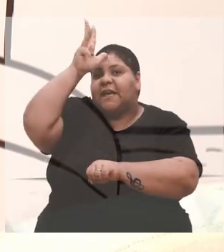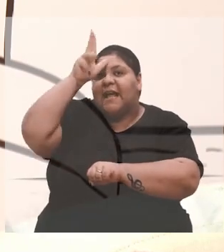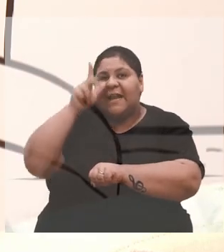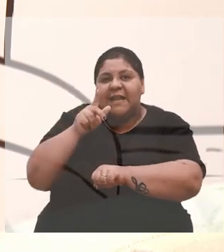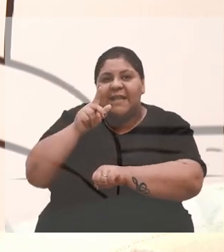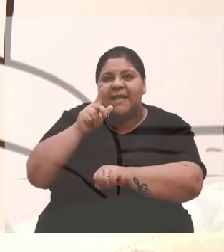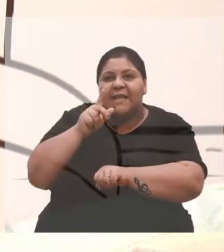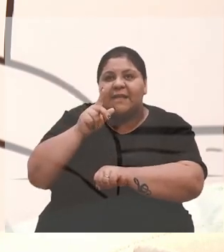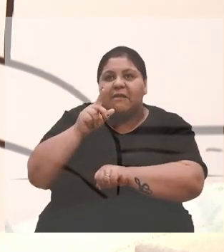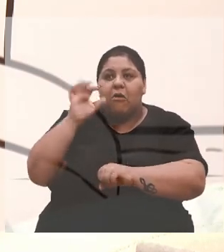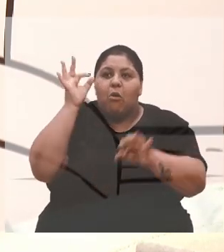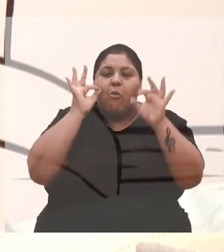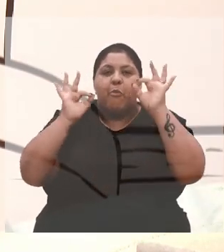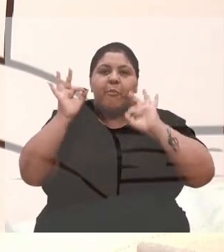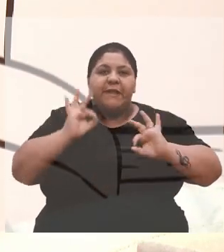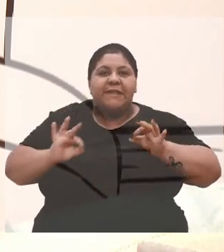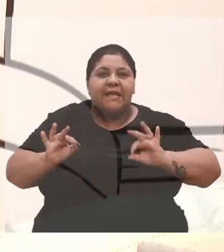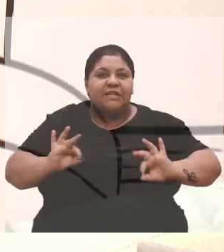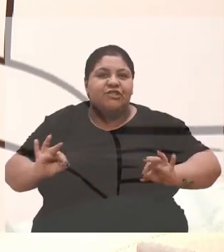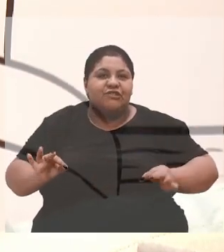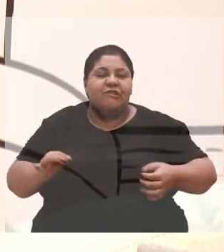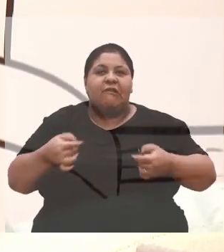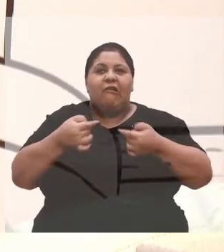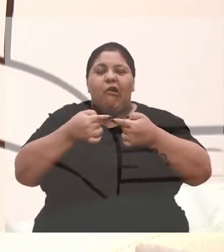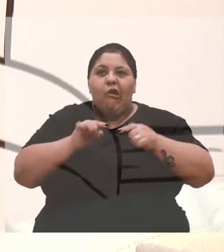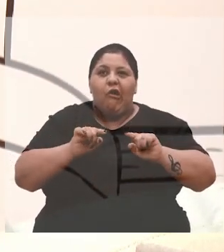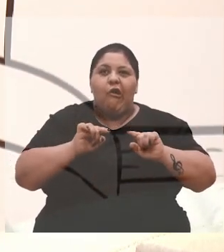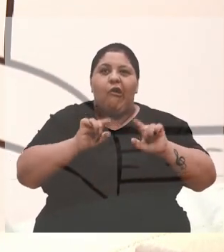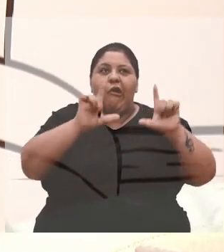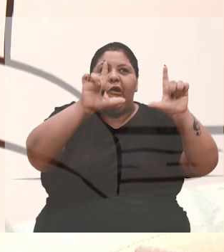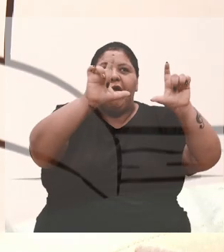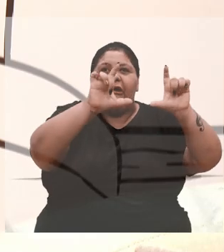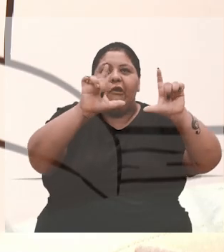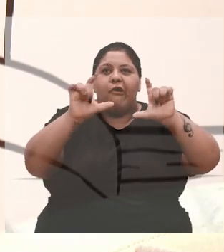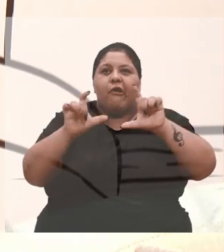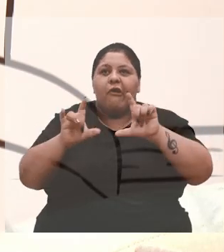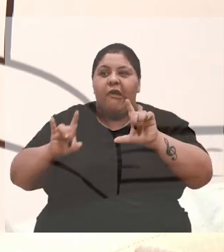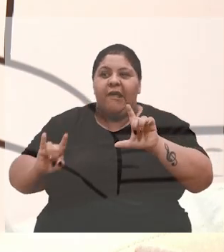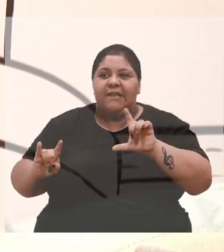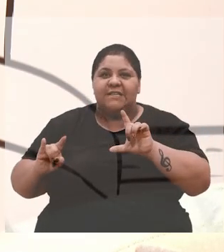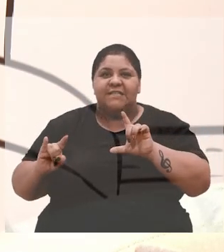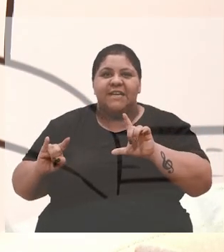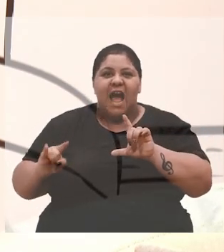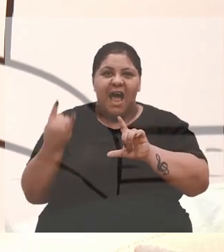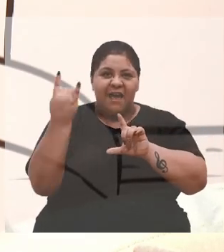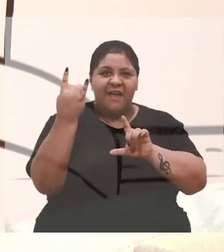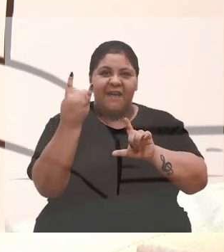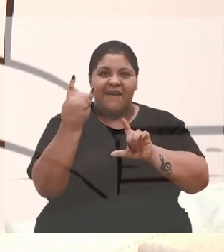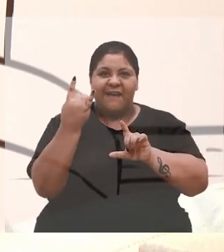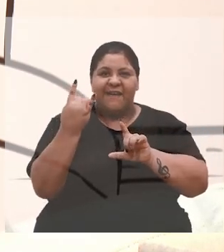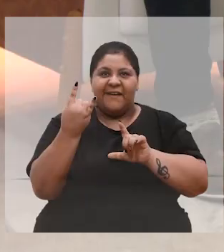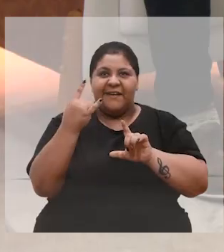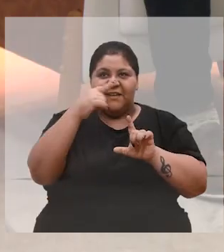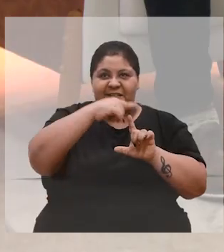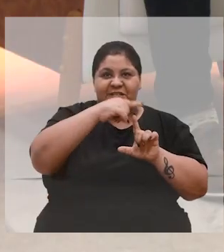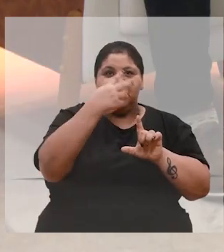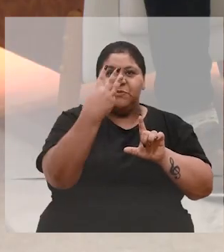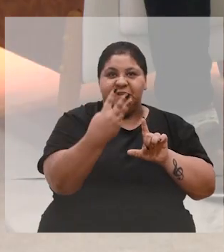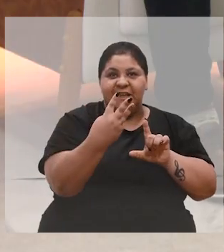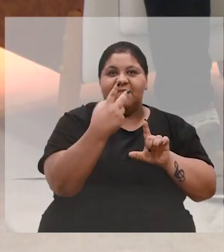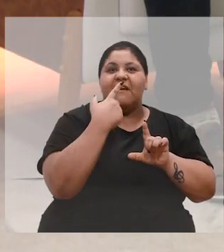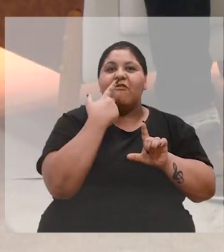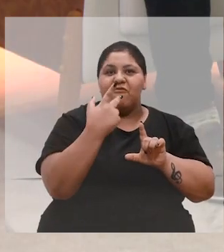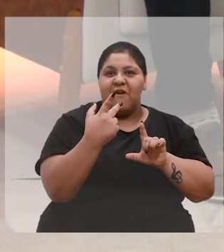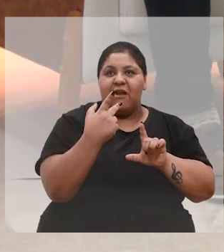Pintadinha. E outra, vazou umas imagens de Aranha Verso 3. E daí eu